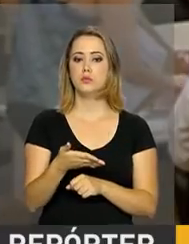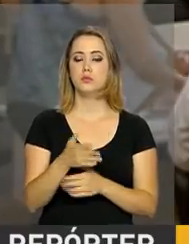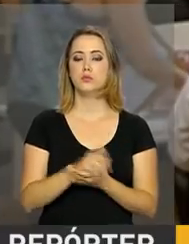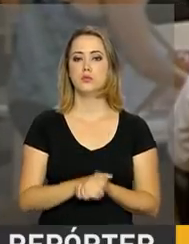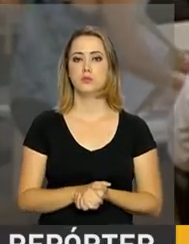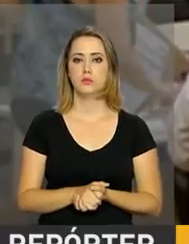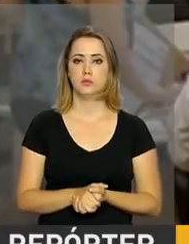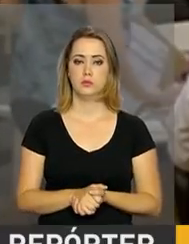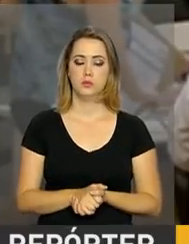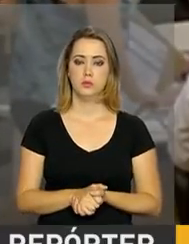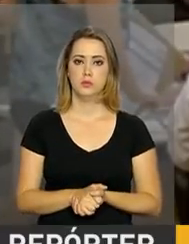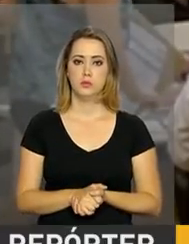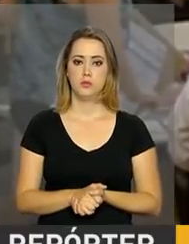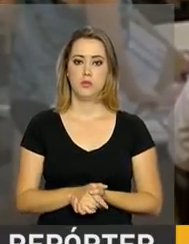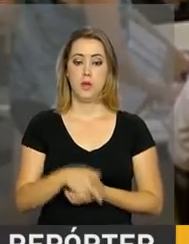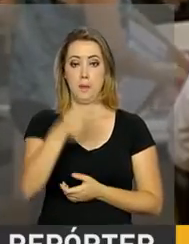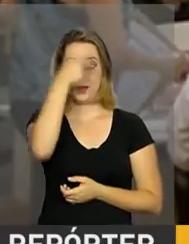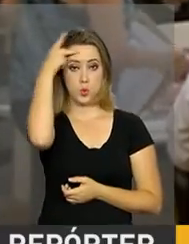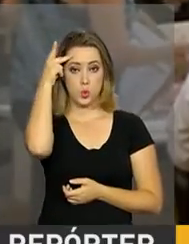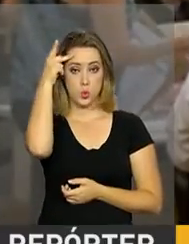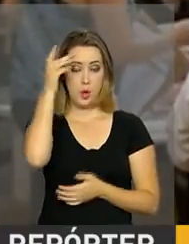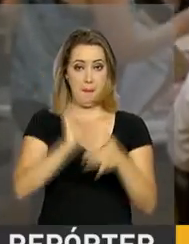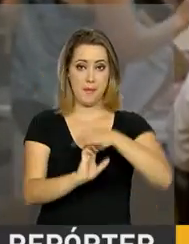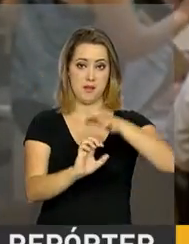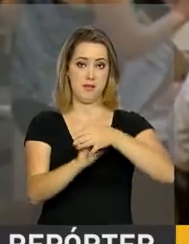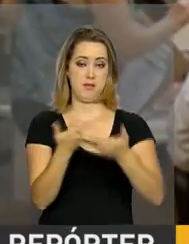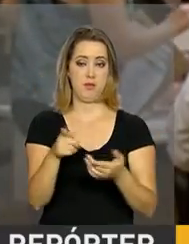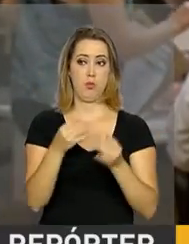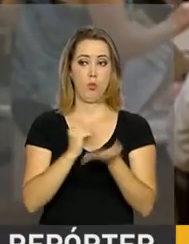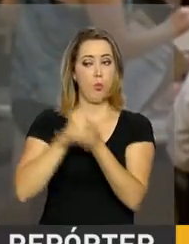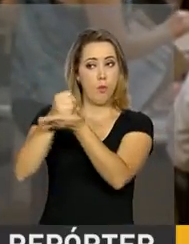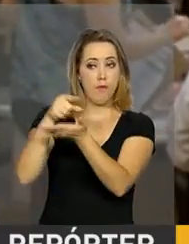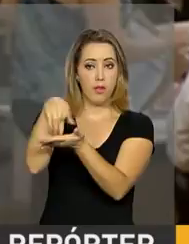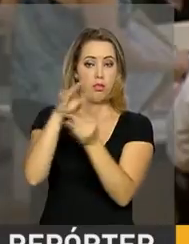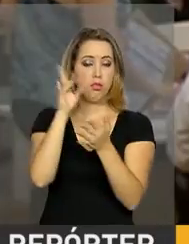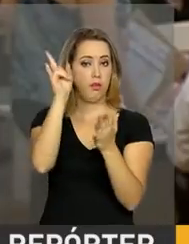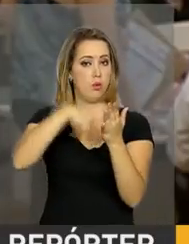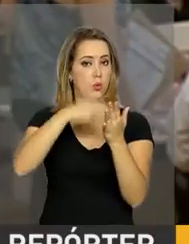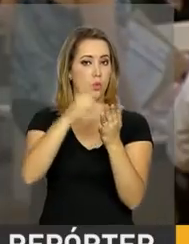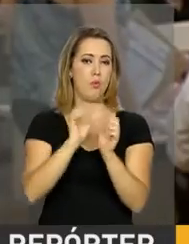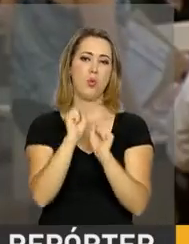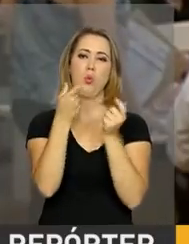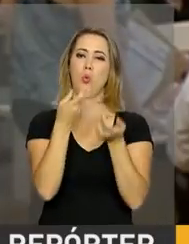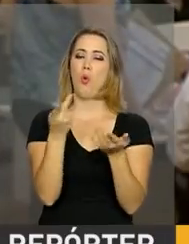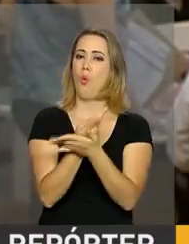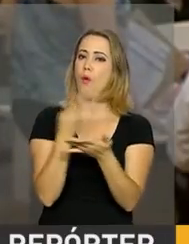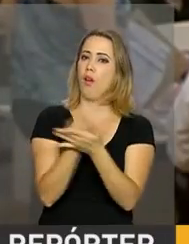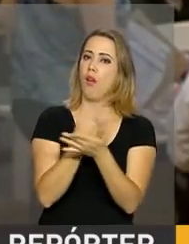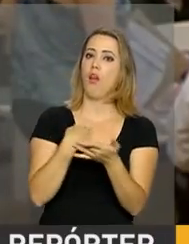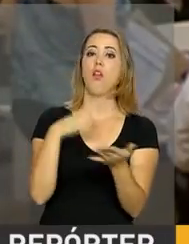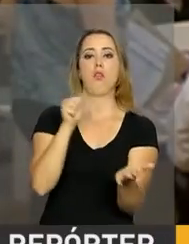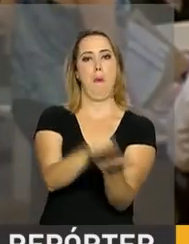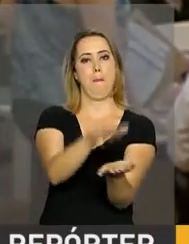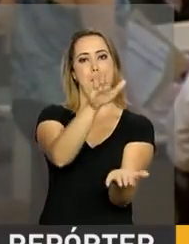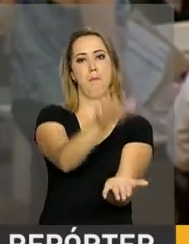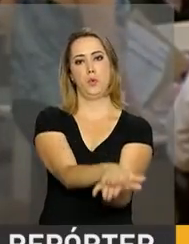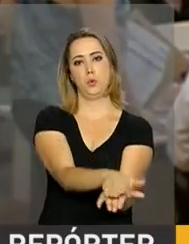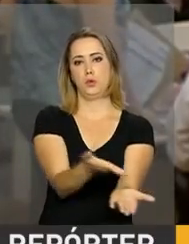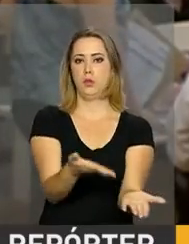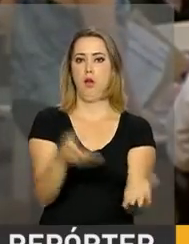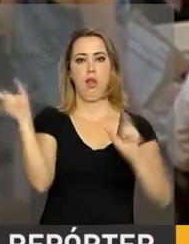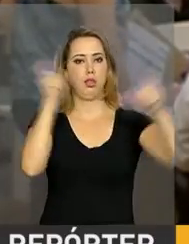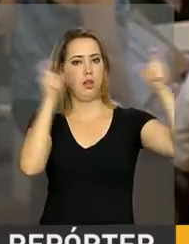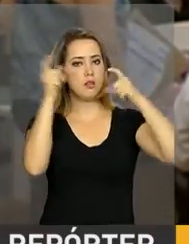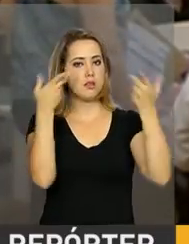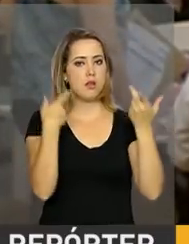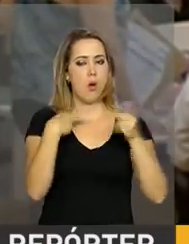www.rais.gov.br quem não entregar o documento no prazo estabelecido ou fornecer informações incorretas pagar a multa então atenção